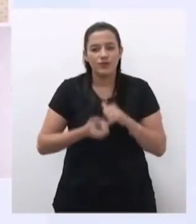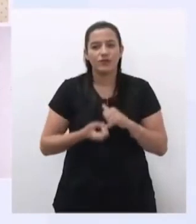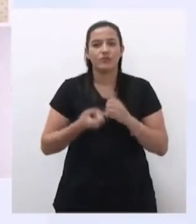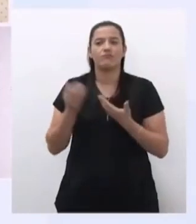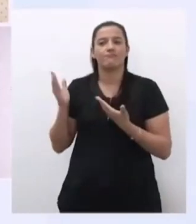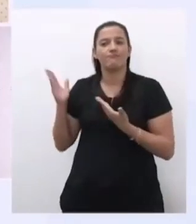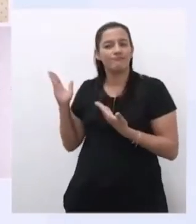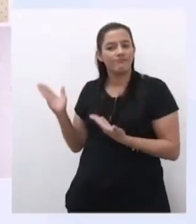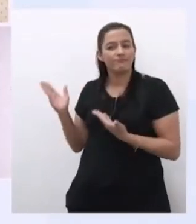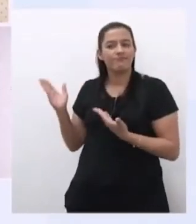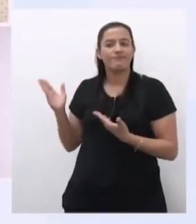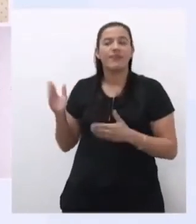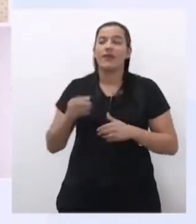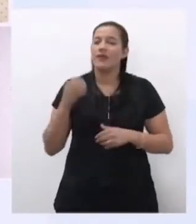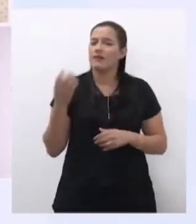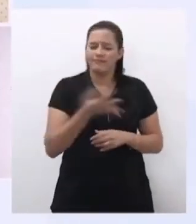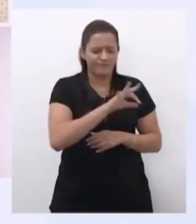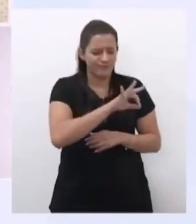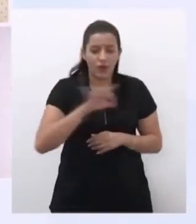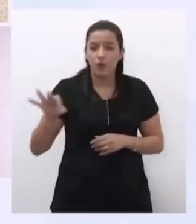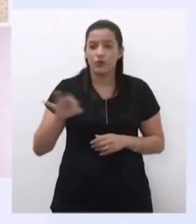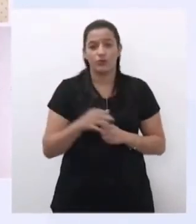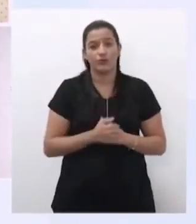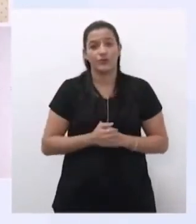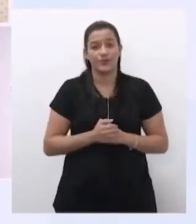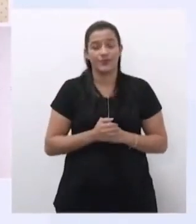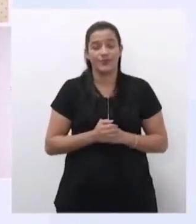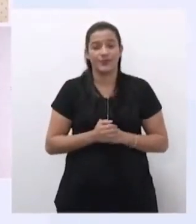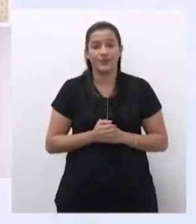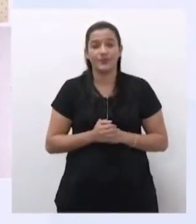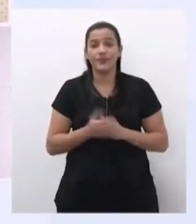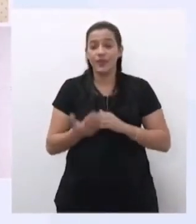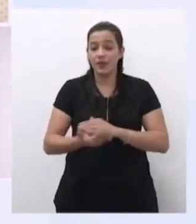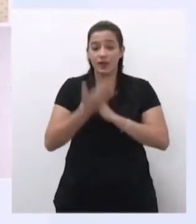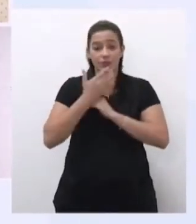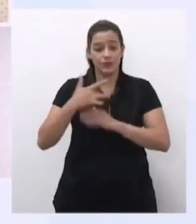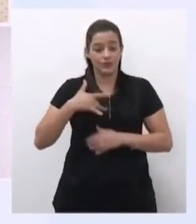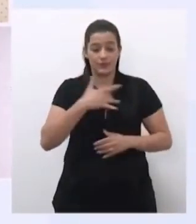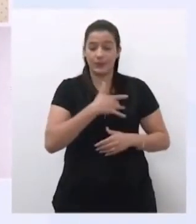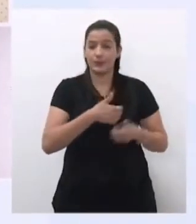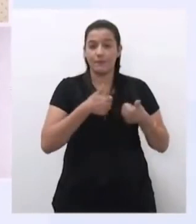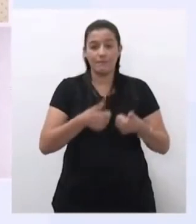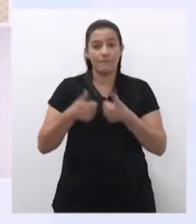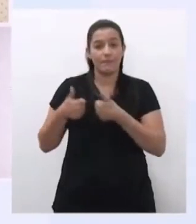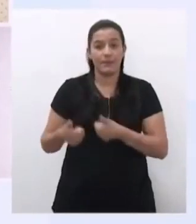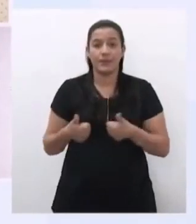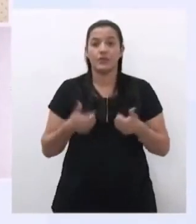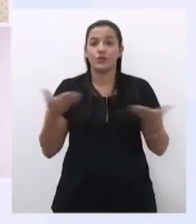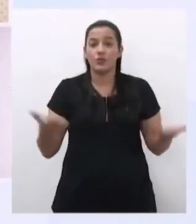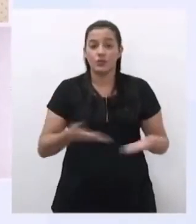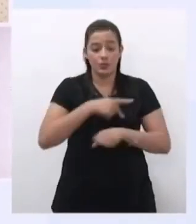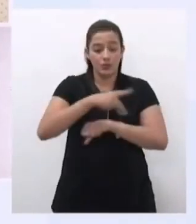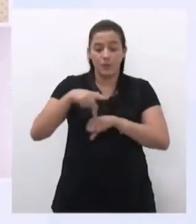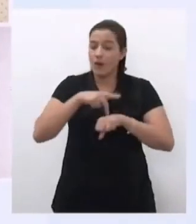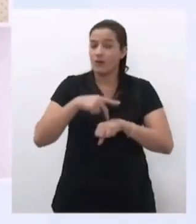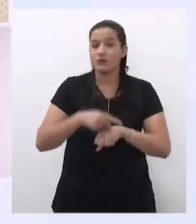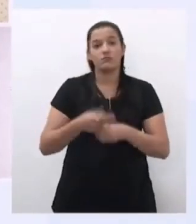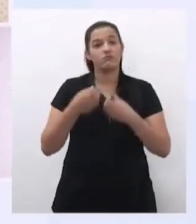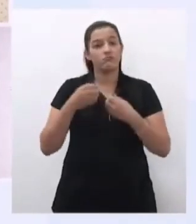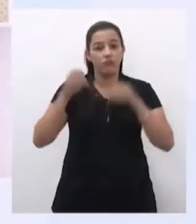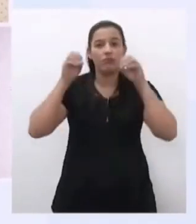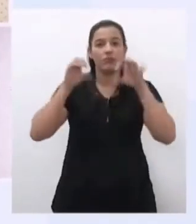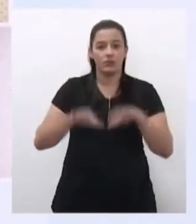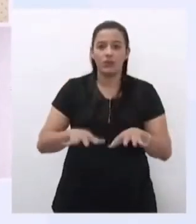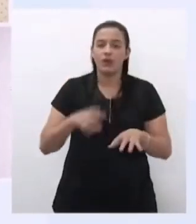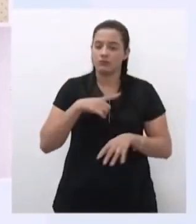patrimônio. Nós temos o feijão com arroz, essa composição é maravilhosa para a nossa saúde. Nós somos um país abençoado por ter isso. Então, junto